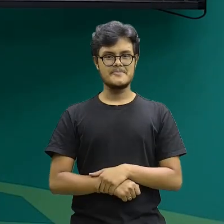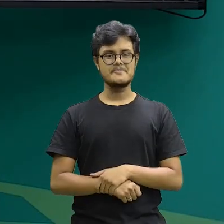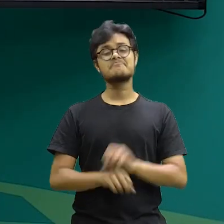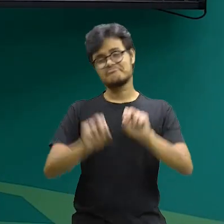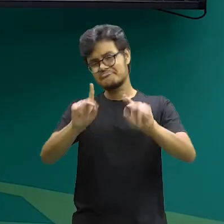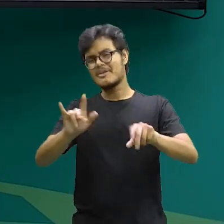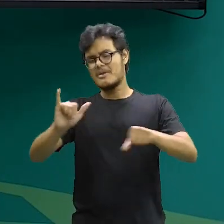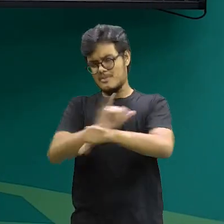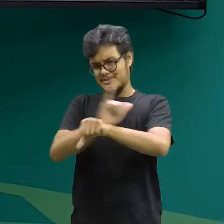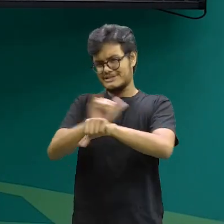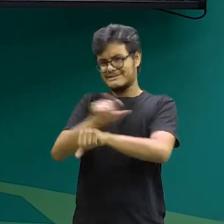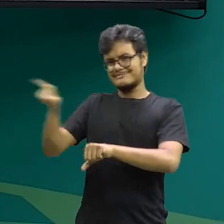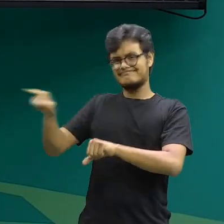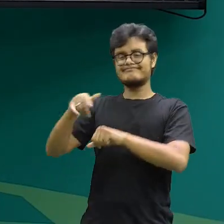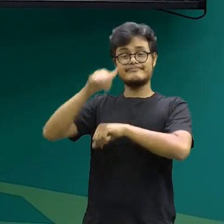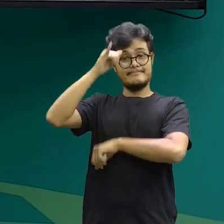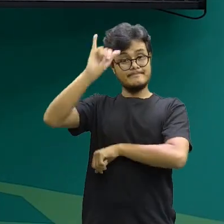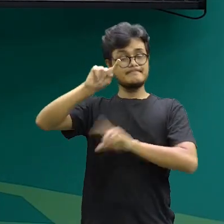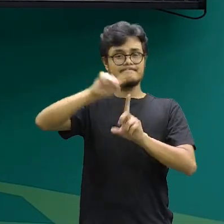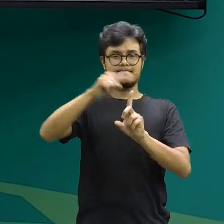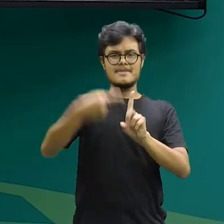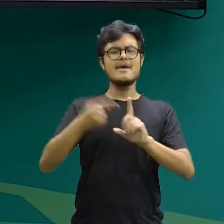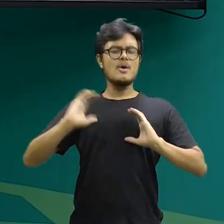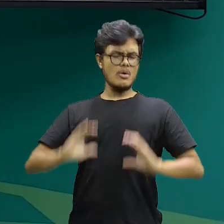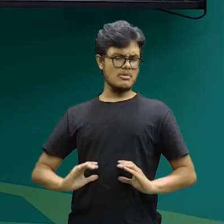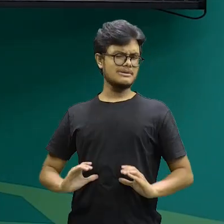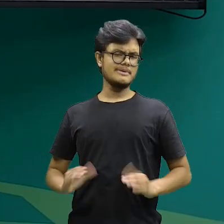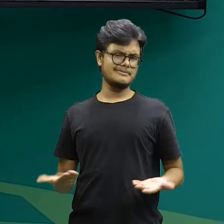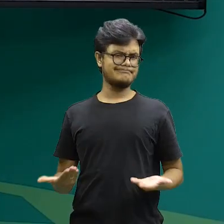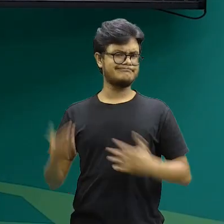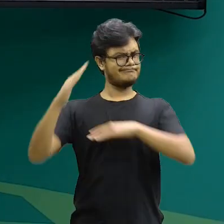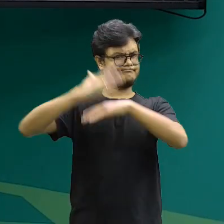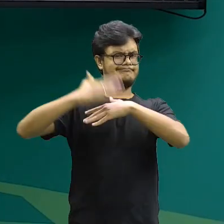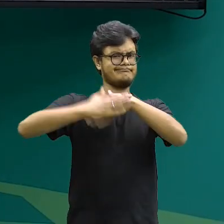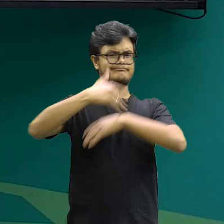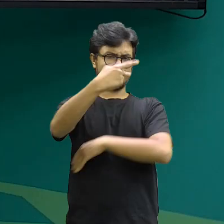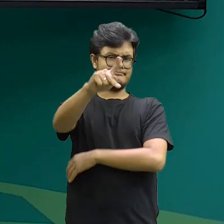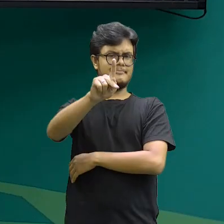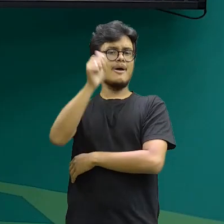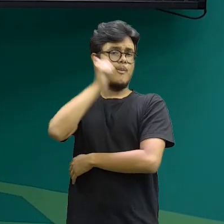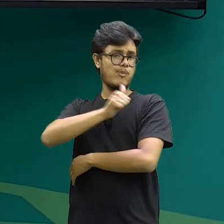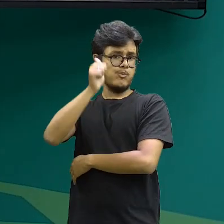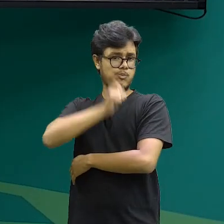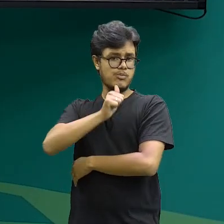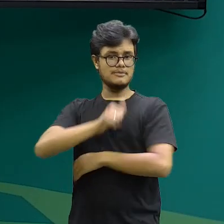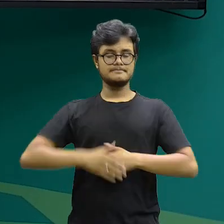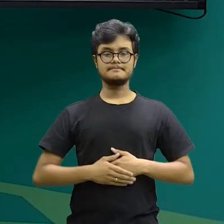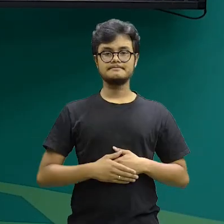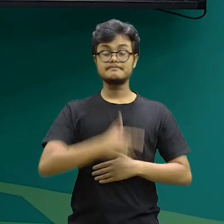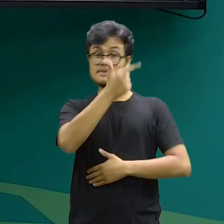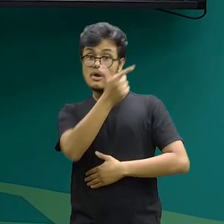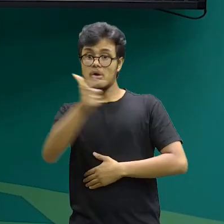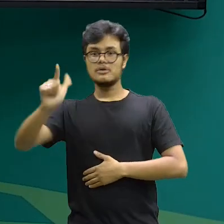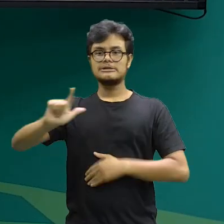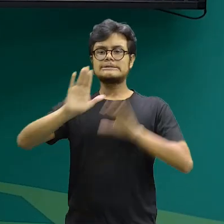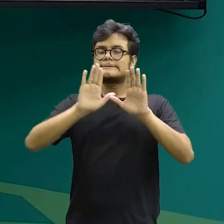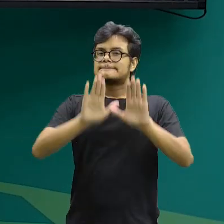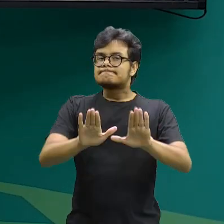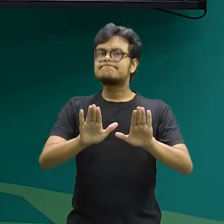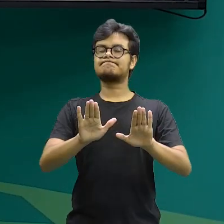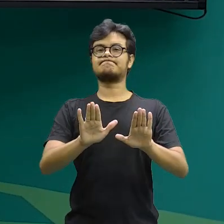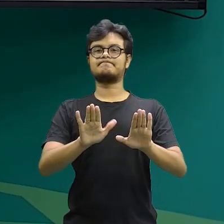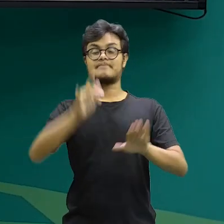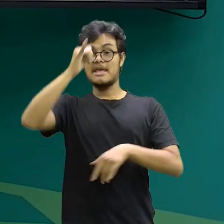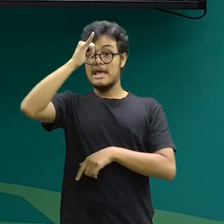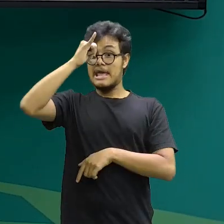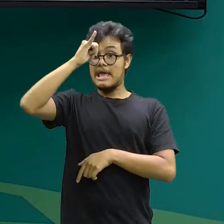essa é a famosa tabelinha, que é um método comportamental de método contraceptivo. O outro é o coito interrompido. Você sabe o que é